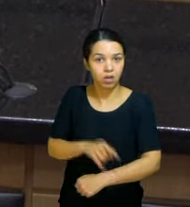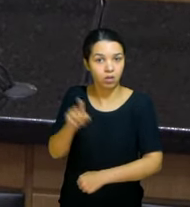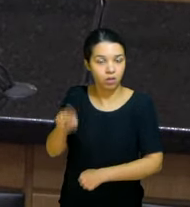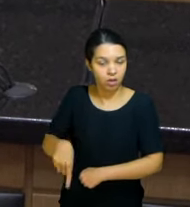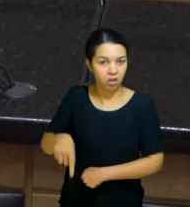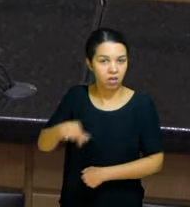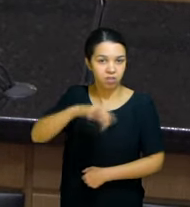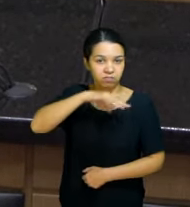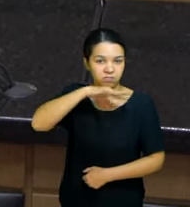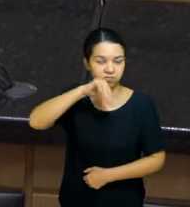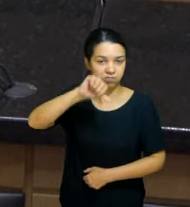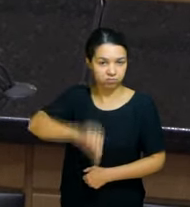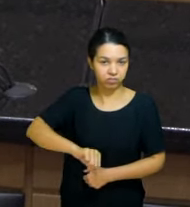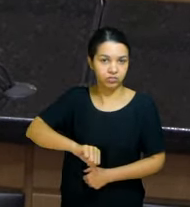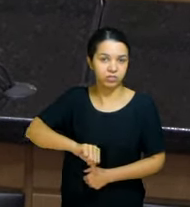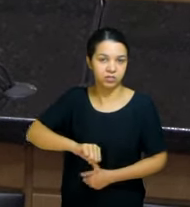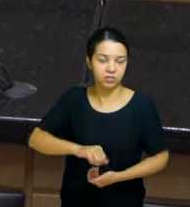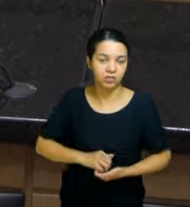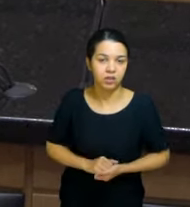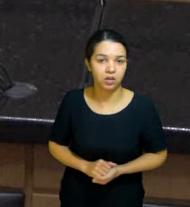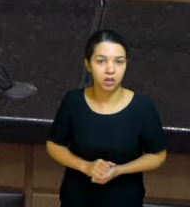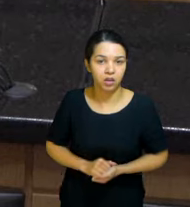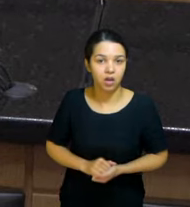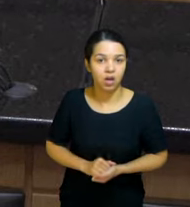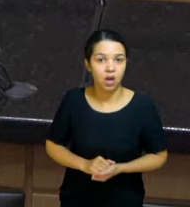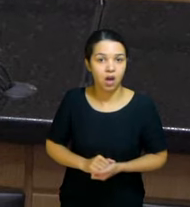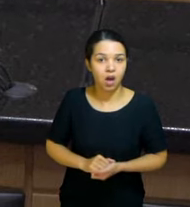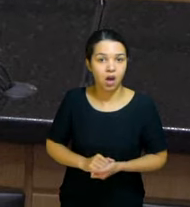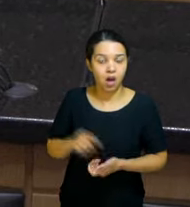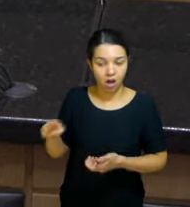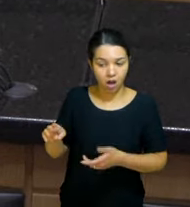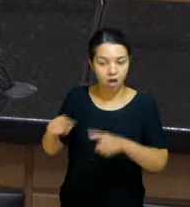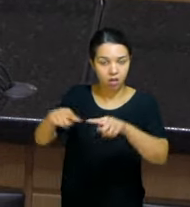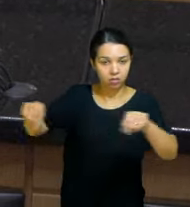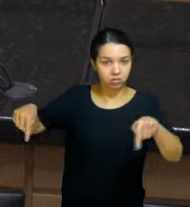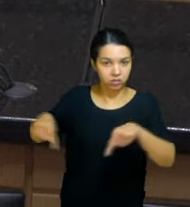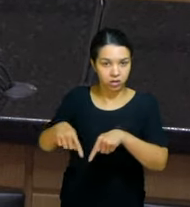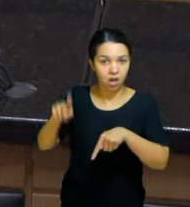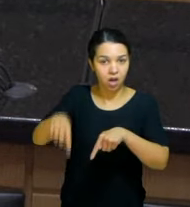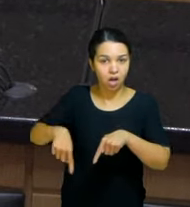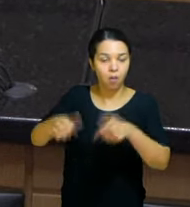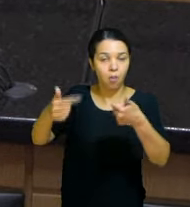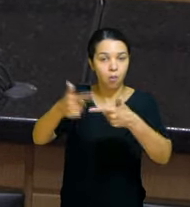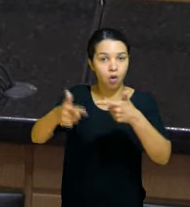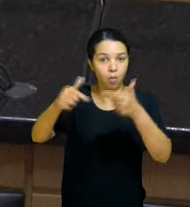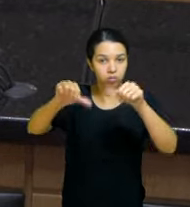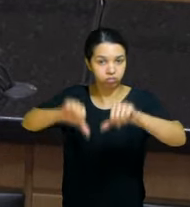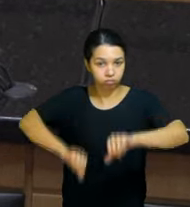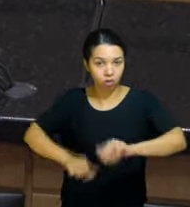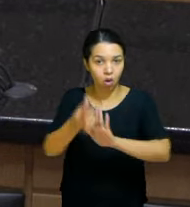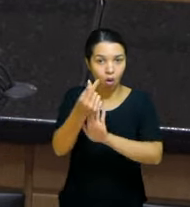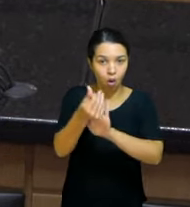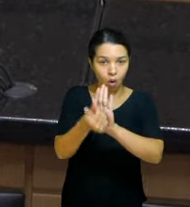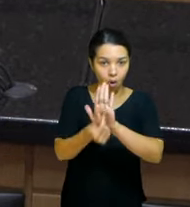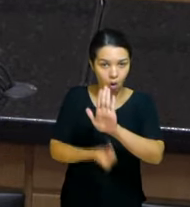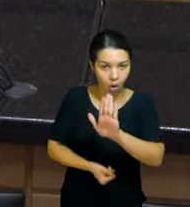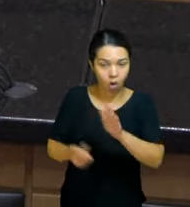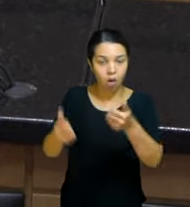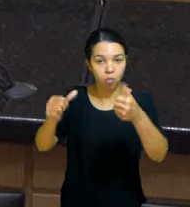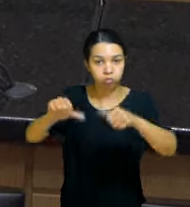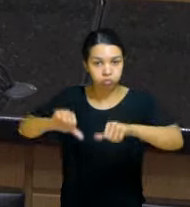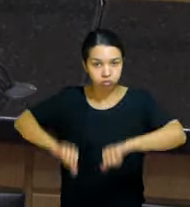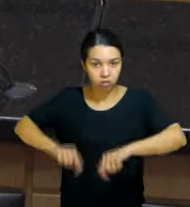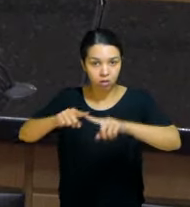insalubre. Então, a situação da FESPORTE é uma crise orçamentária, é uma crise de pessoal, e